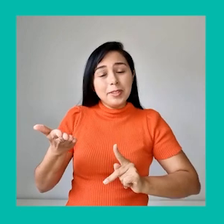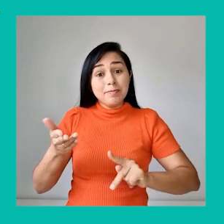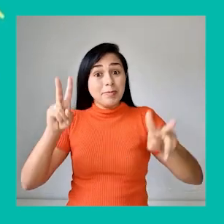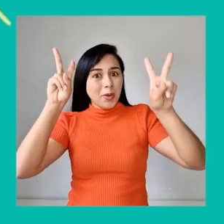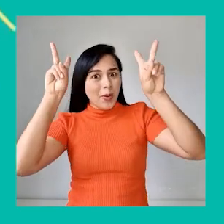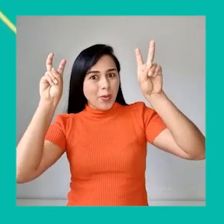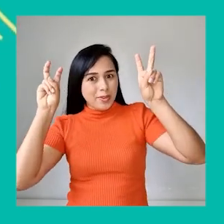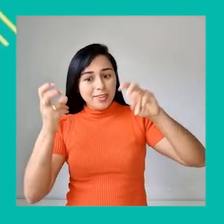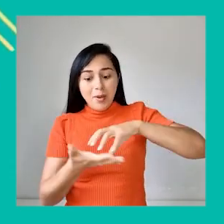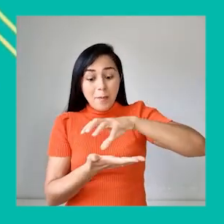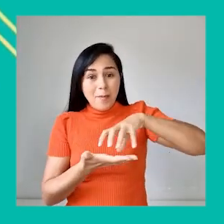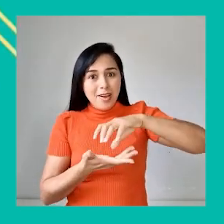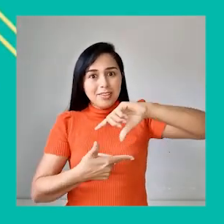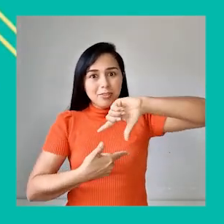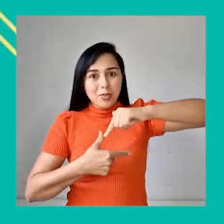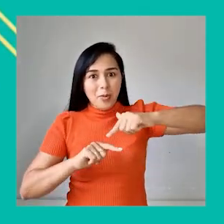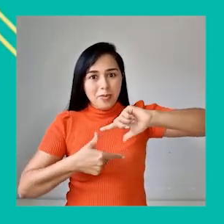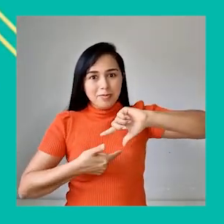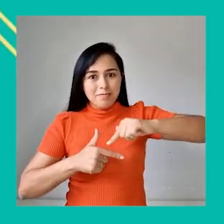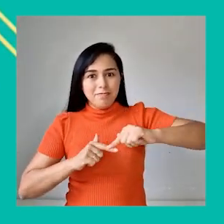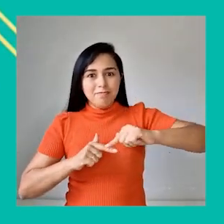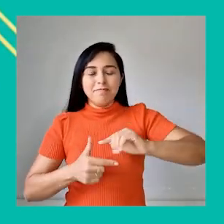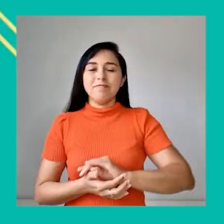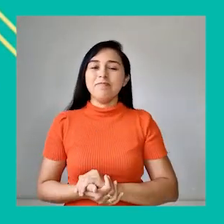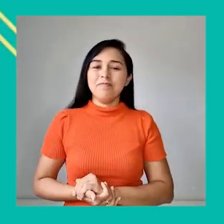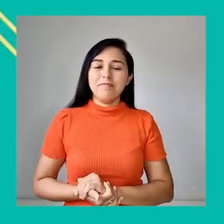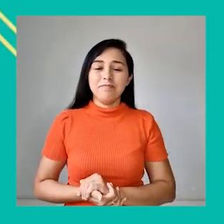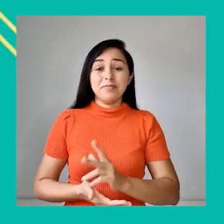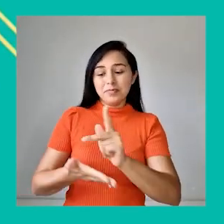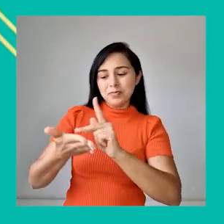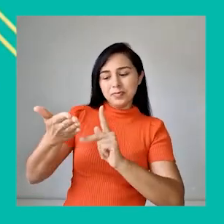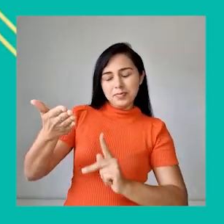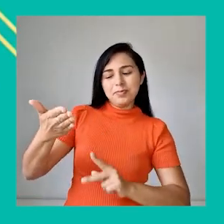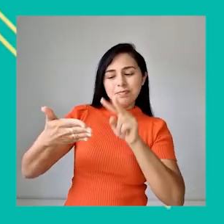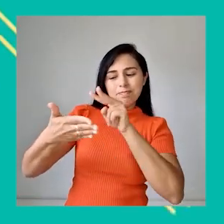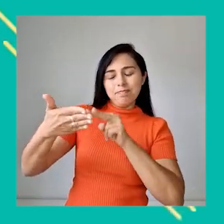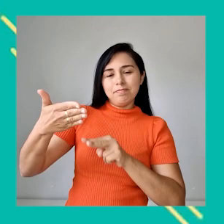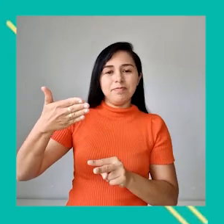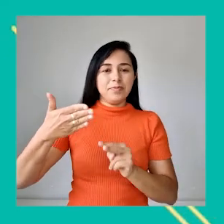lá? Poema das formas.